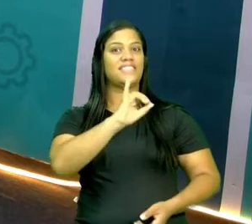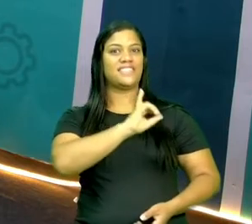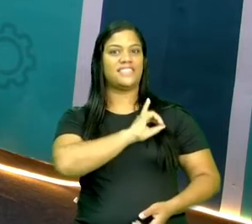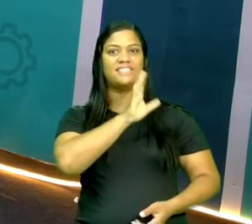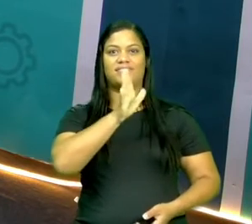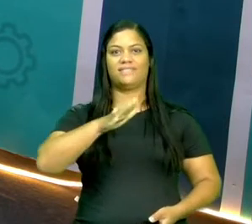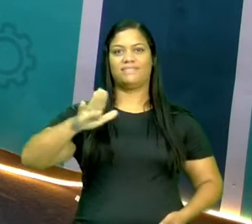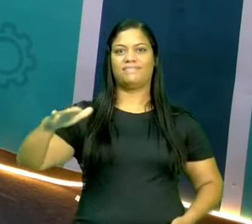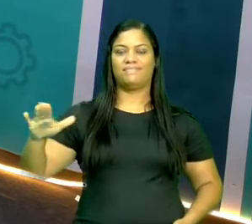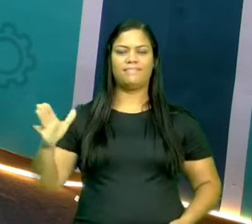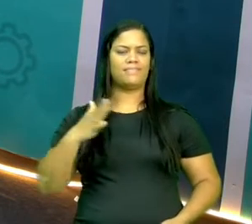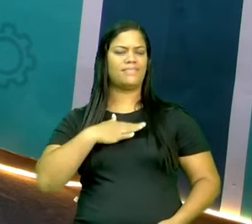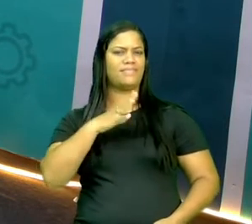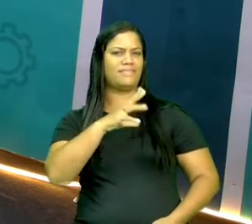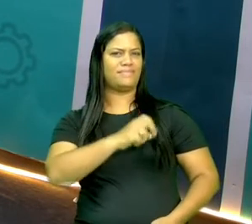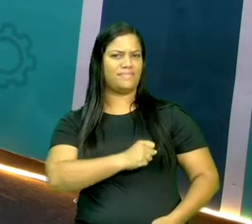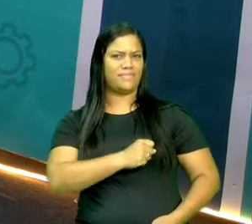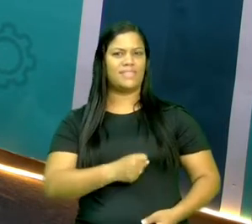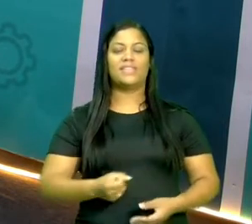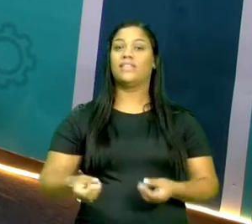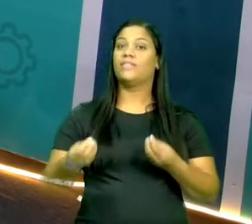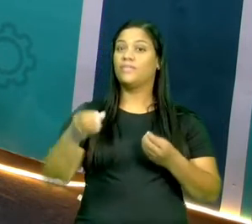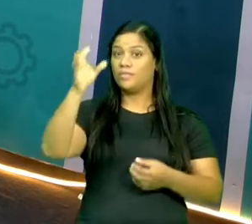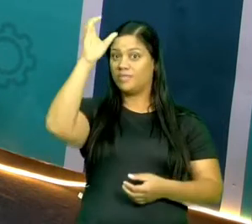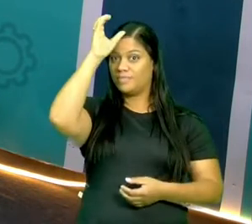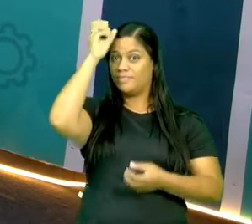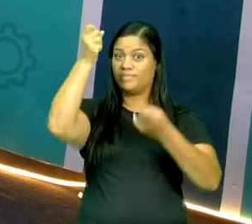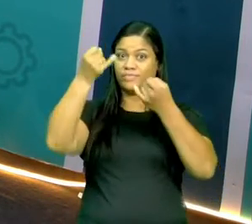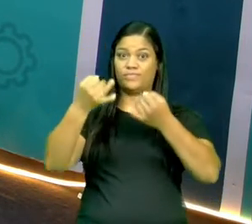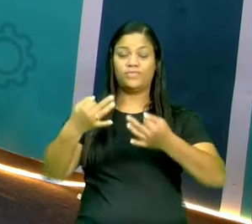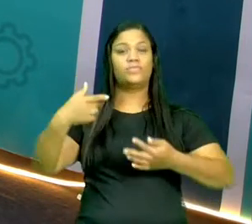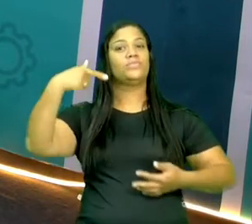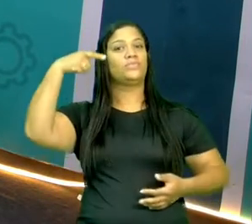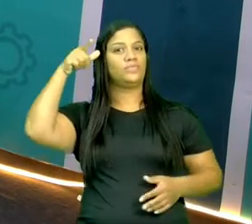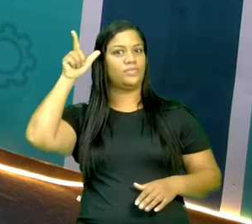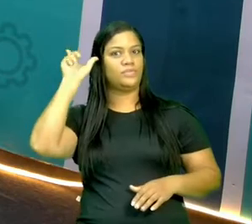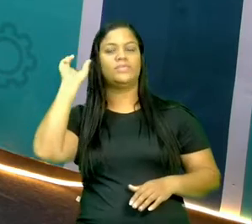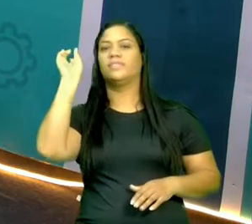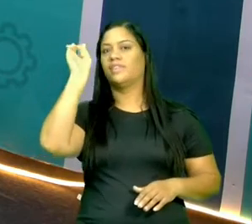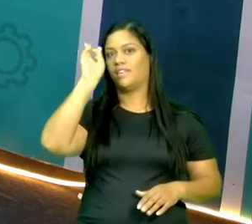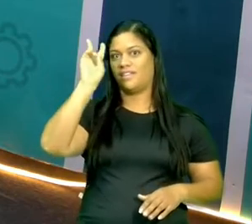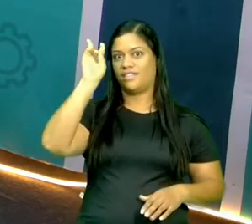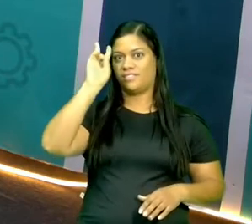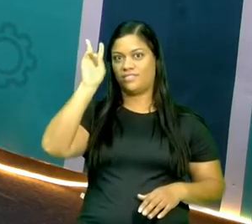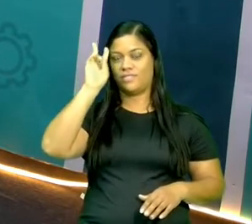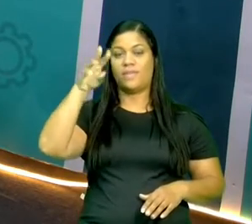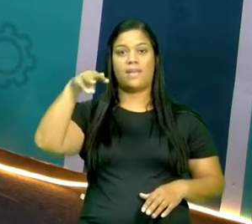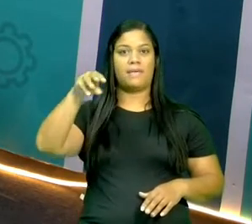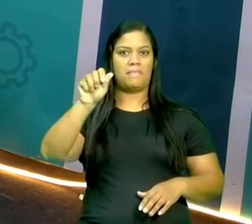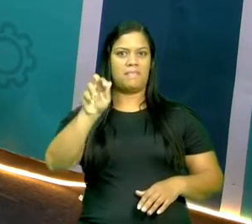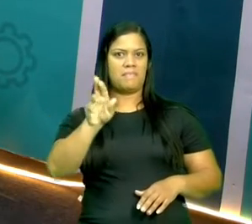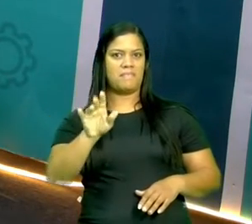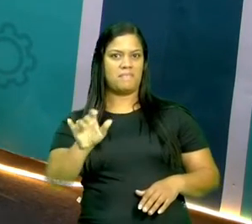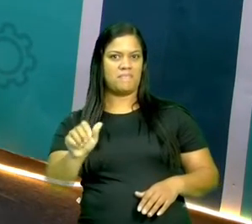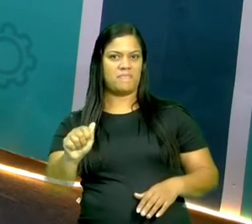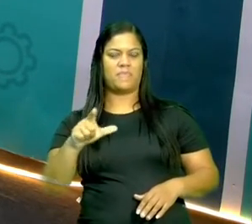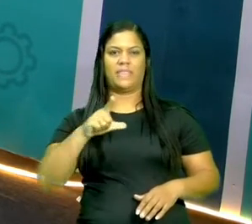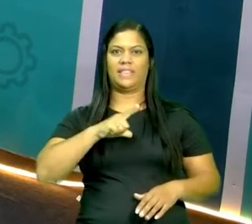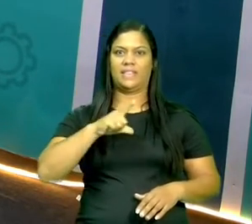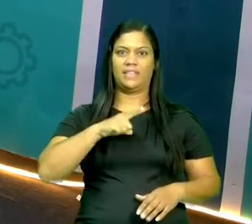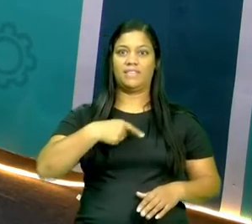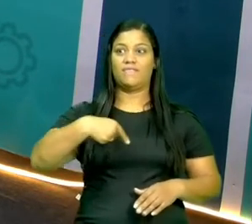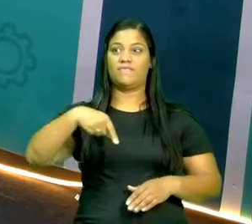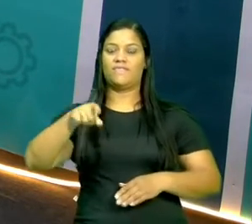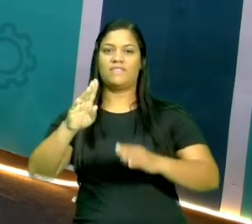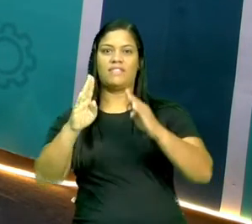e Pojuca, meus amores. Como a tia falou ontem, né, da historinha da Maria, que a Maria teve que ir à casa